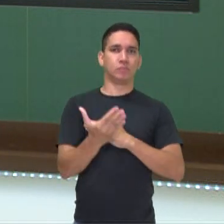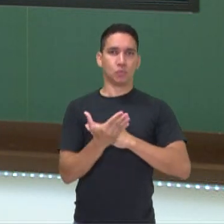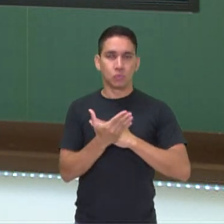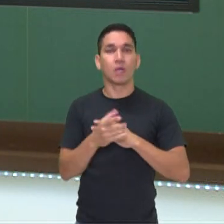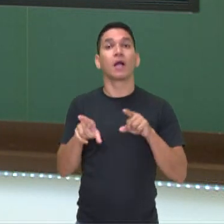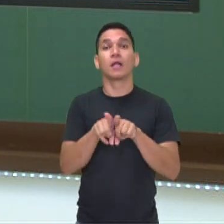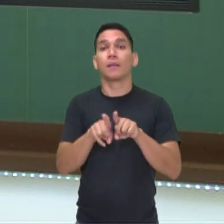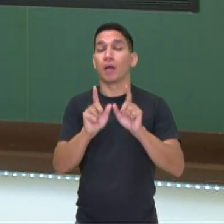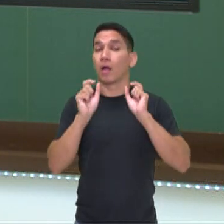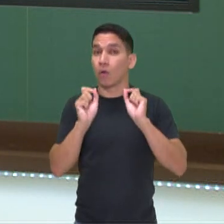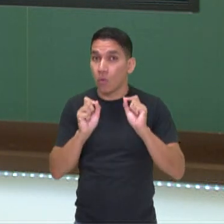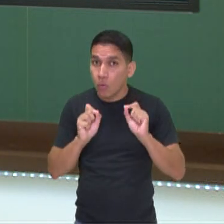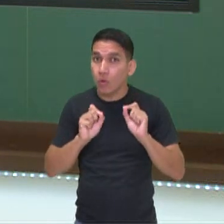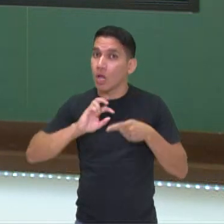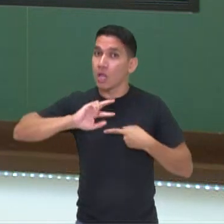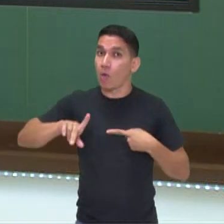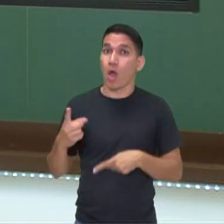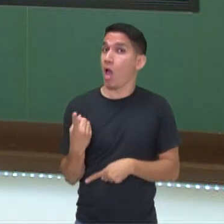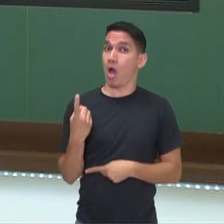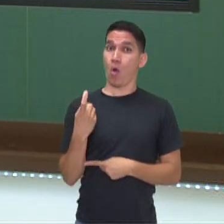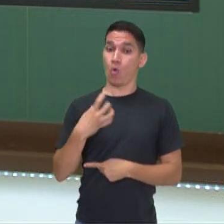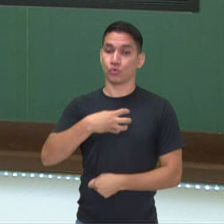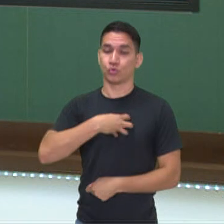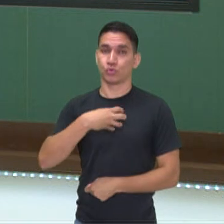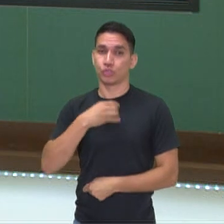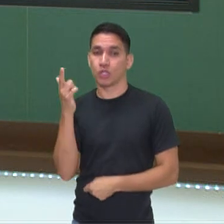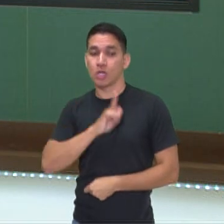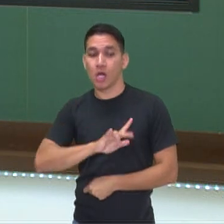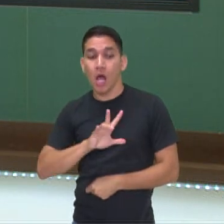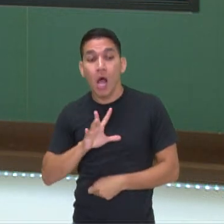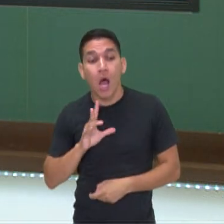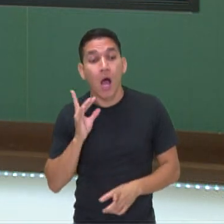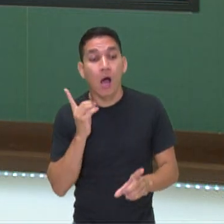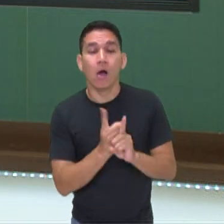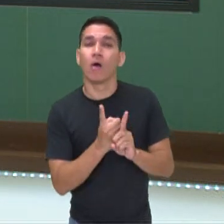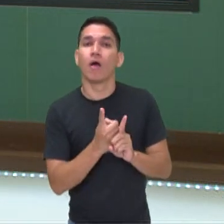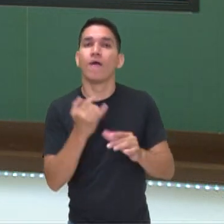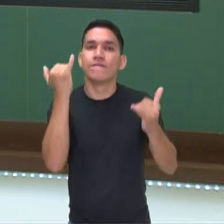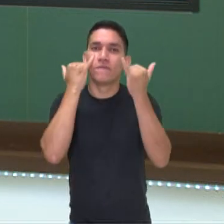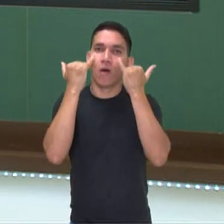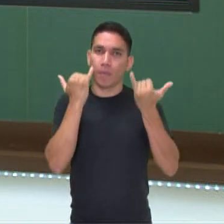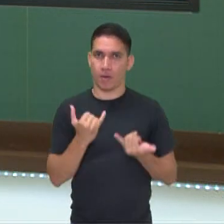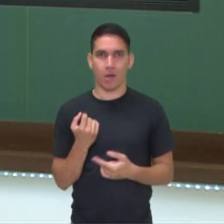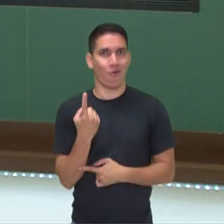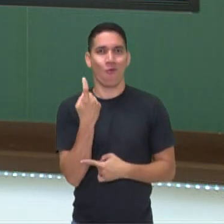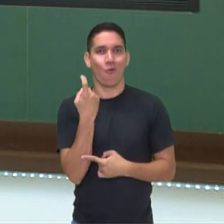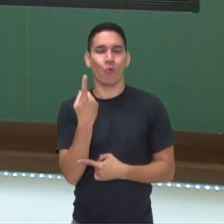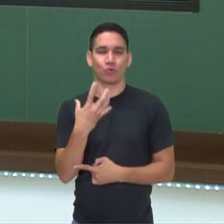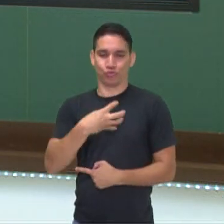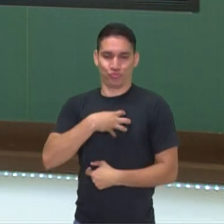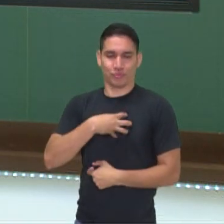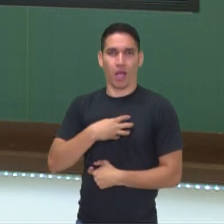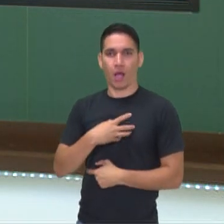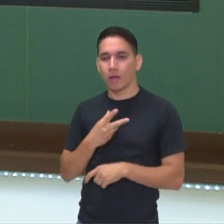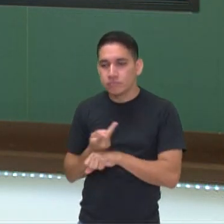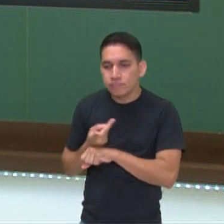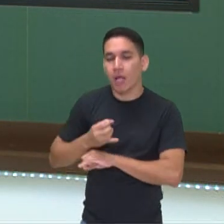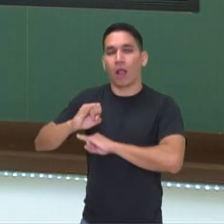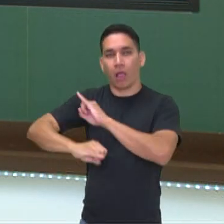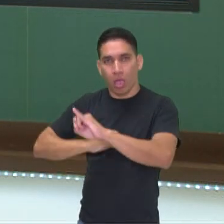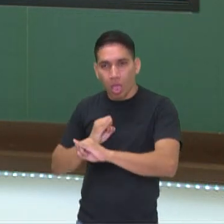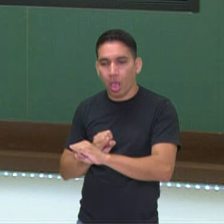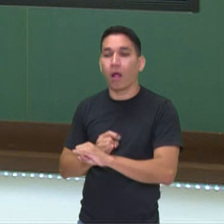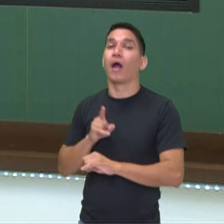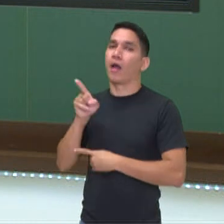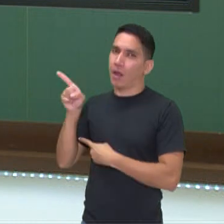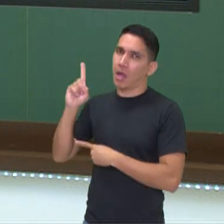muito claro que não se trata da única forma de buscar, da única forma com que os fluxos ocorrem na internet. Mas a gente tem que pensar